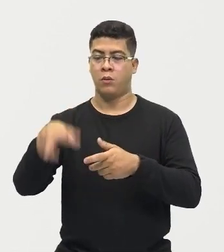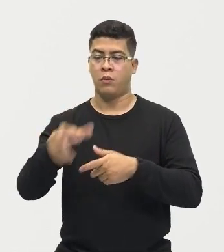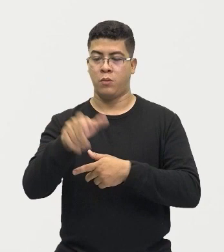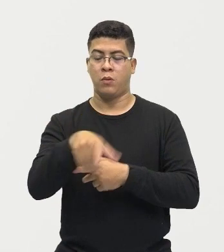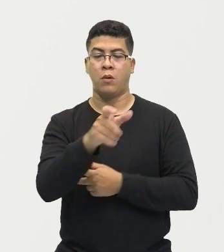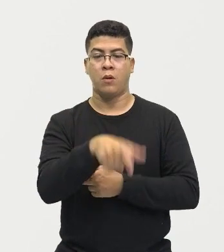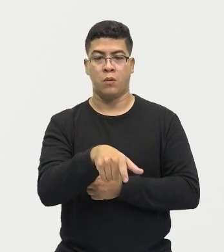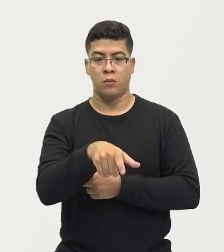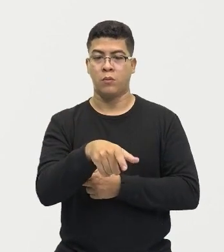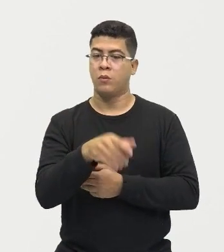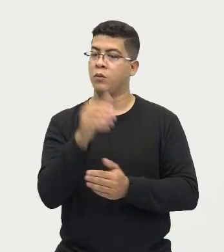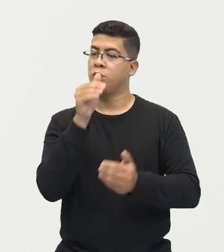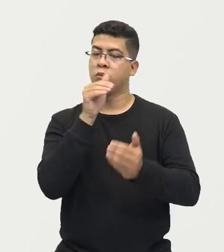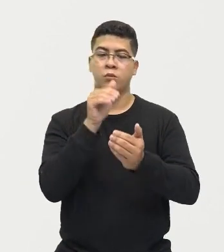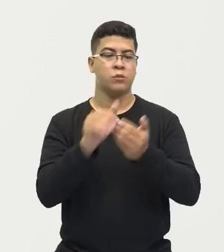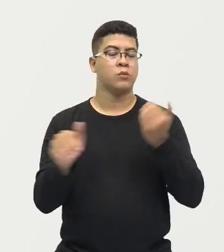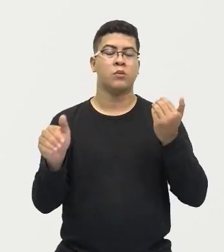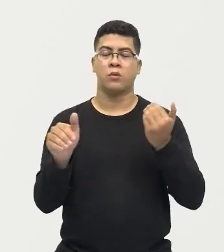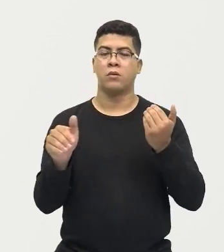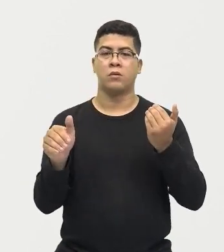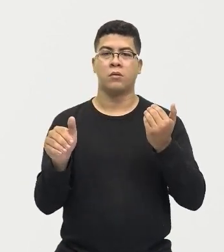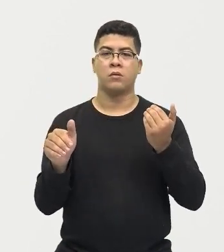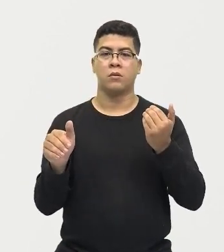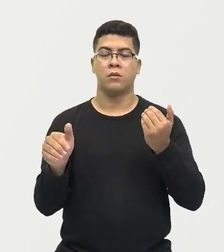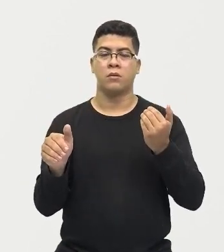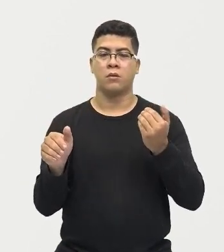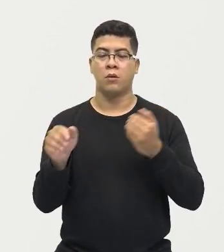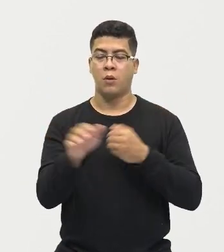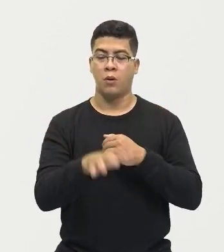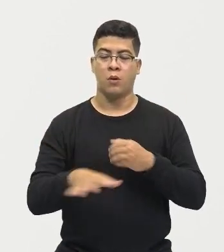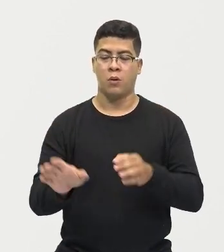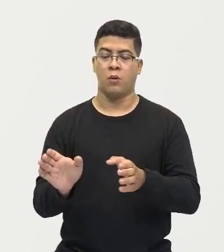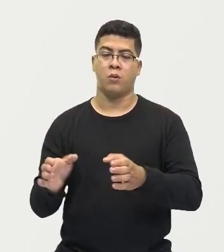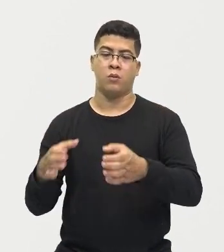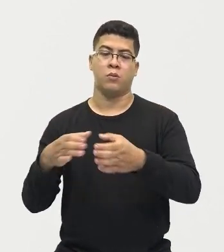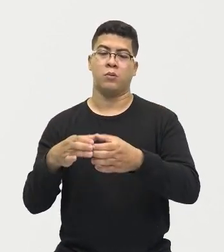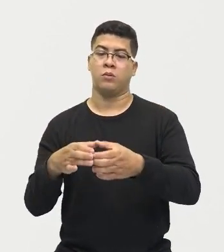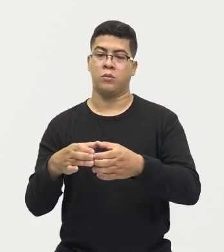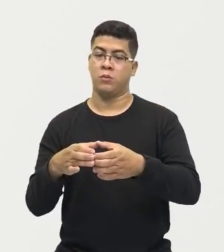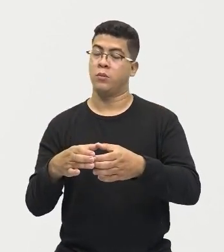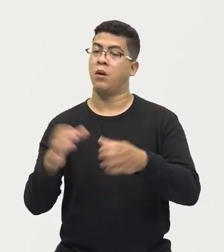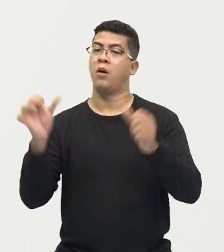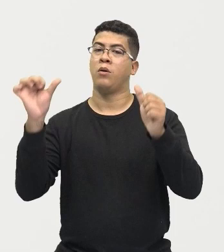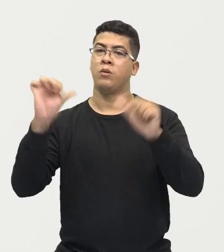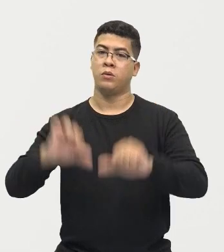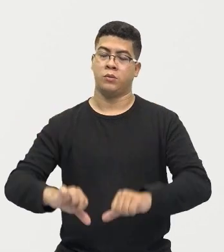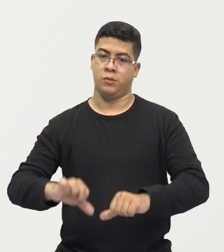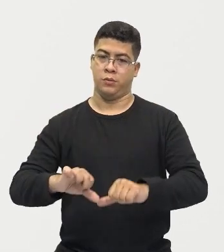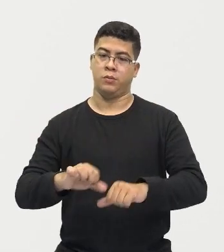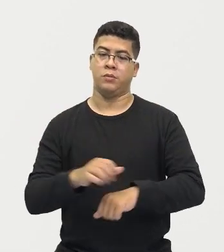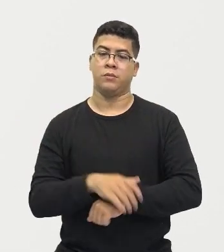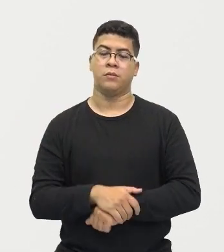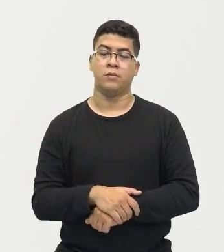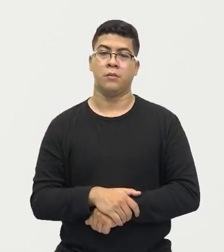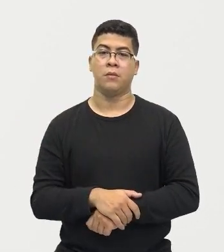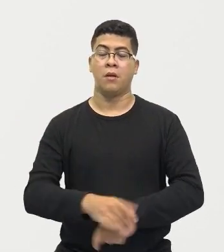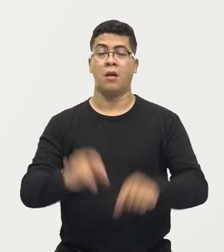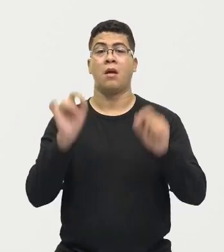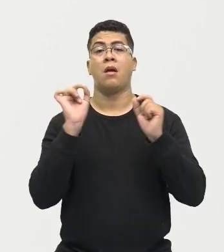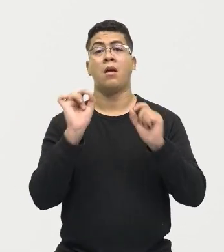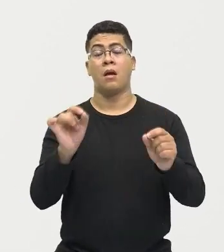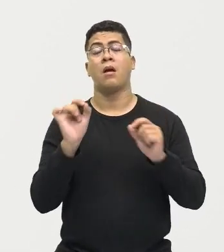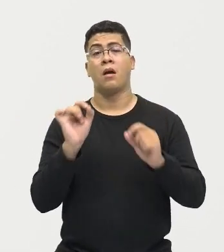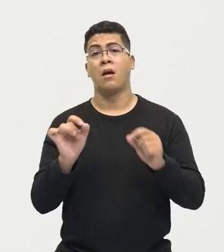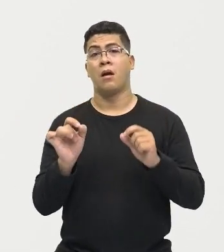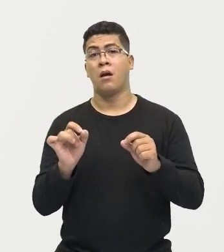aqui, ver se tem sujeito aqui logo no início. Ó. Quem? Pergunta para o verbo. Ó. Quem discordaram de que o